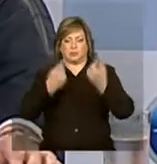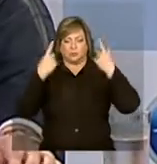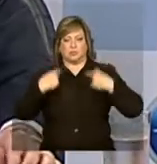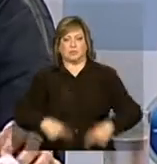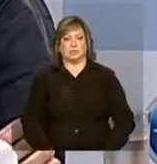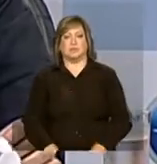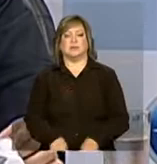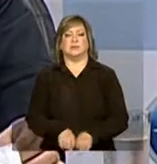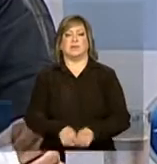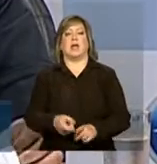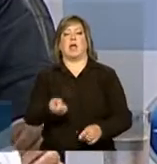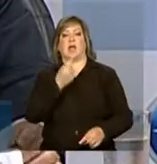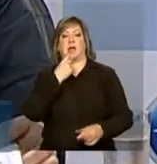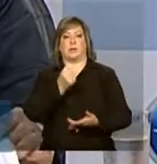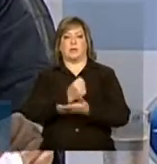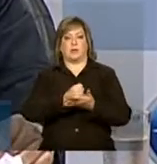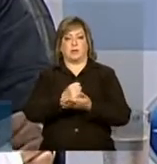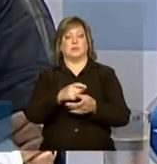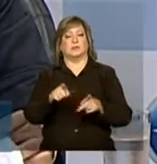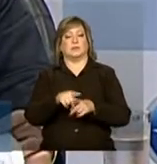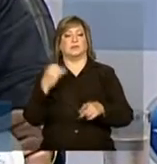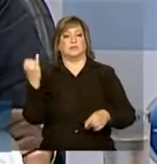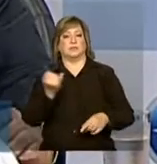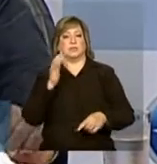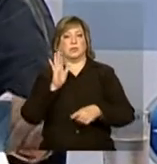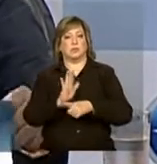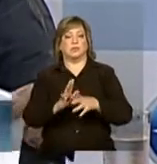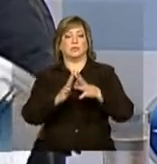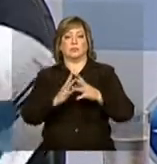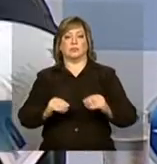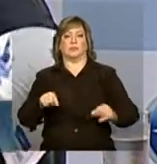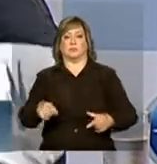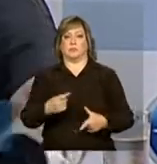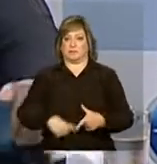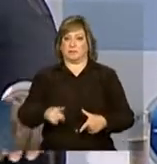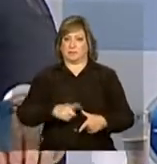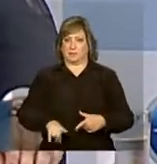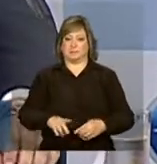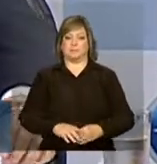podem ser benéficos aos pacientes.